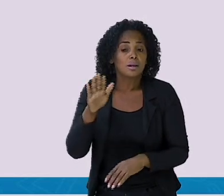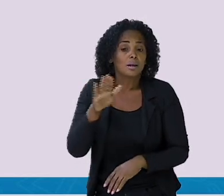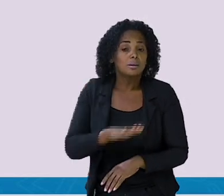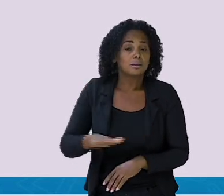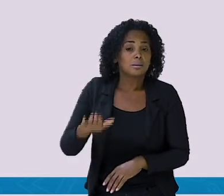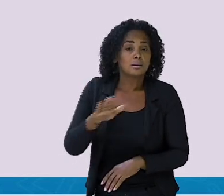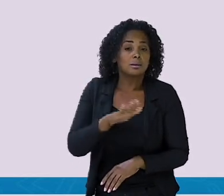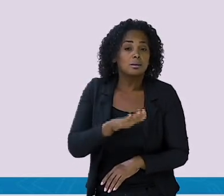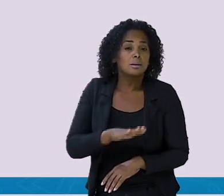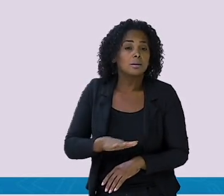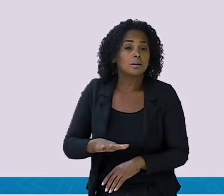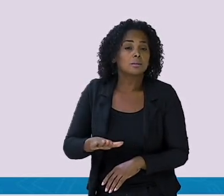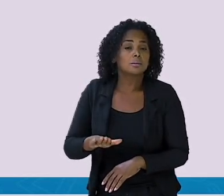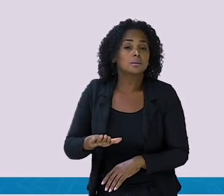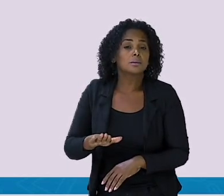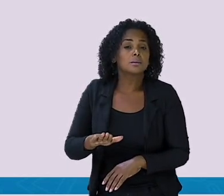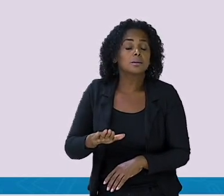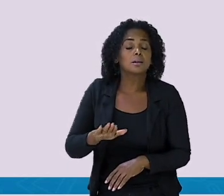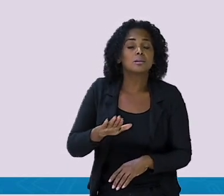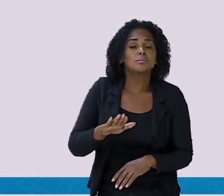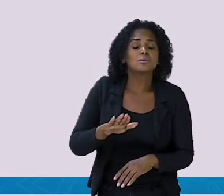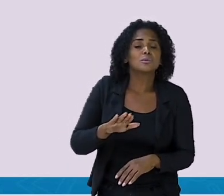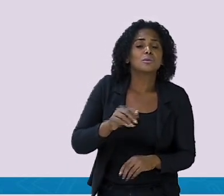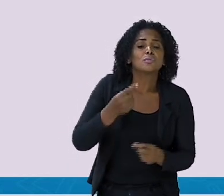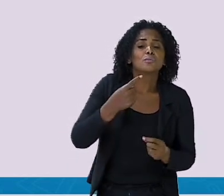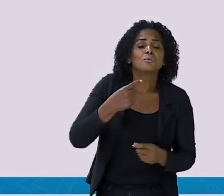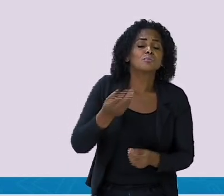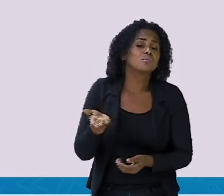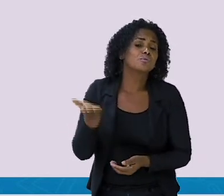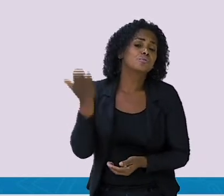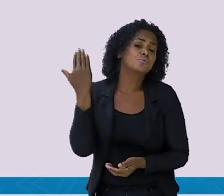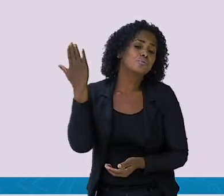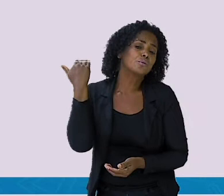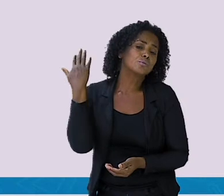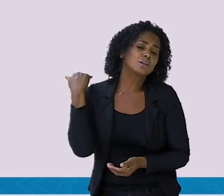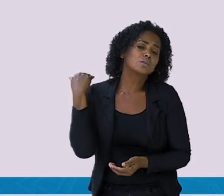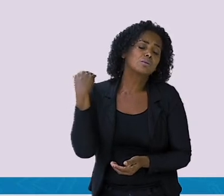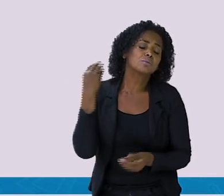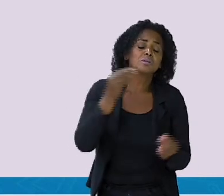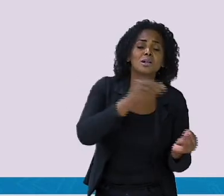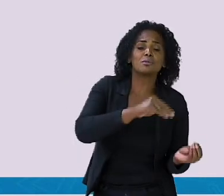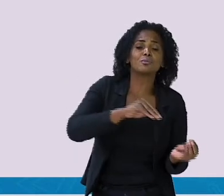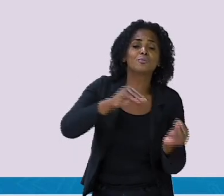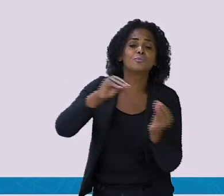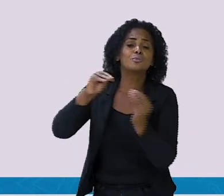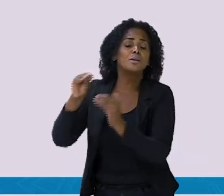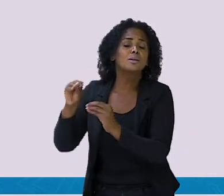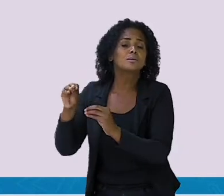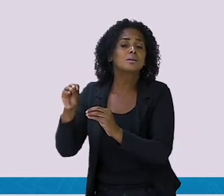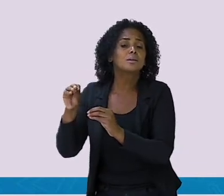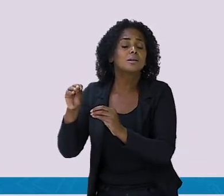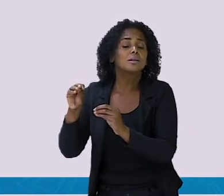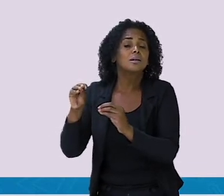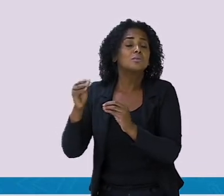seguir? 6. Para que época da nossa história a menina